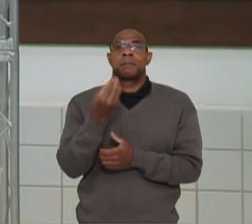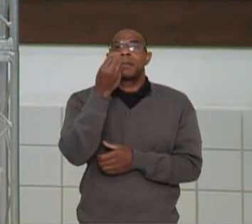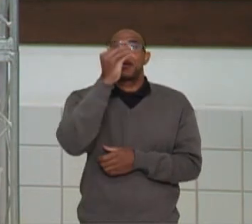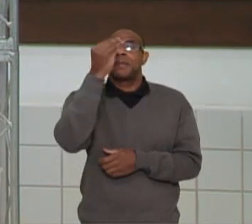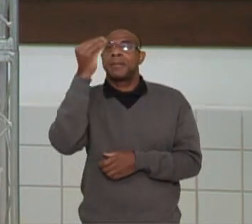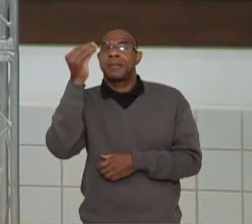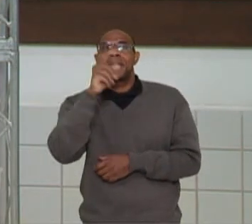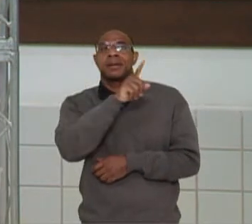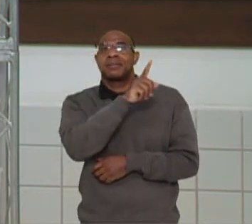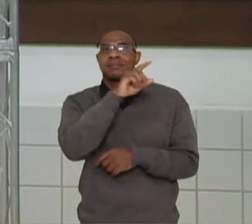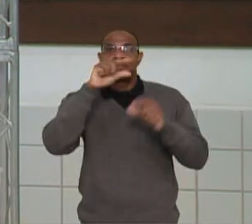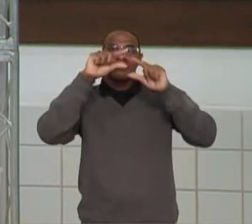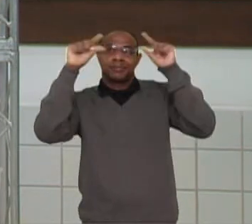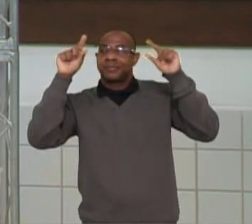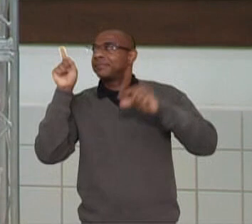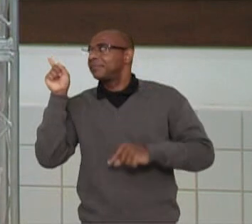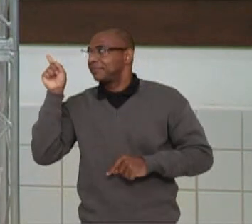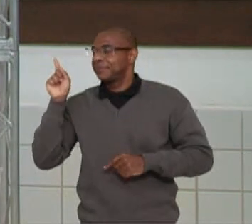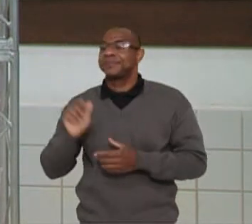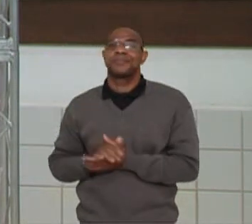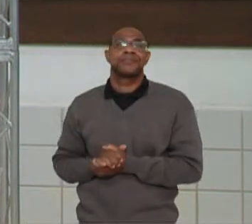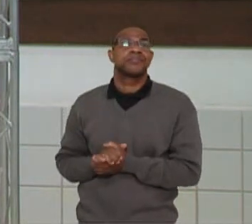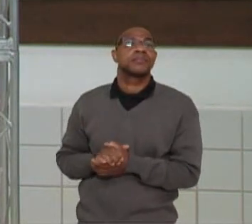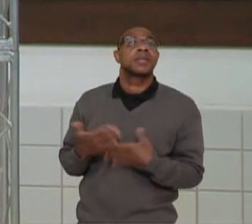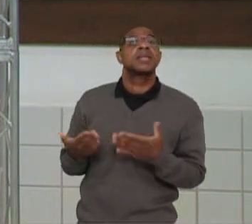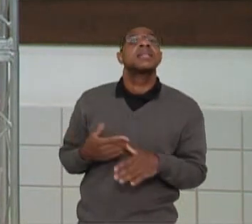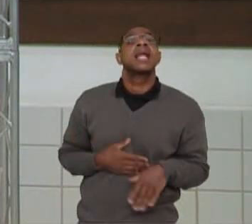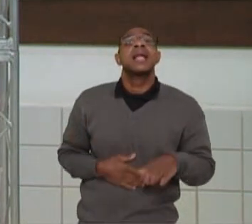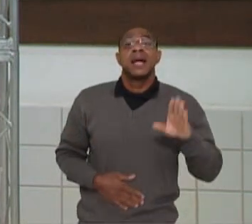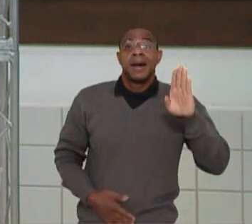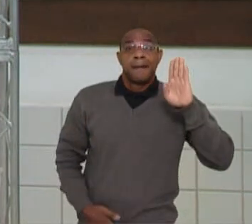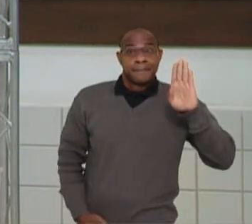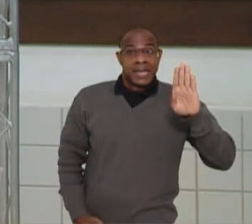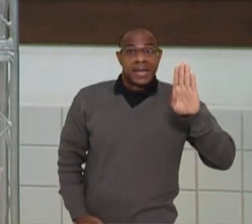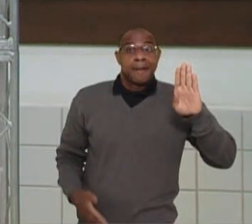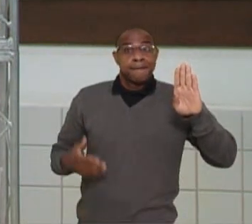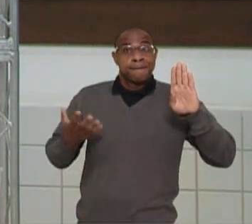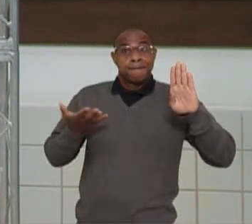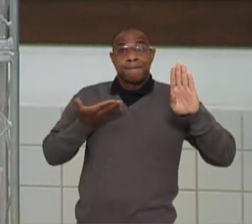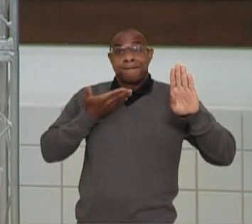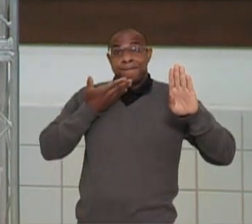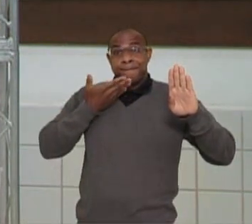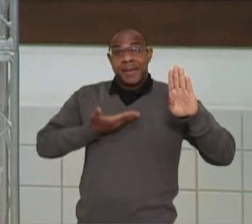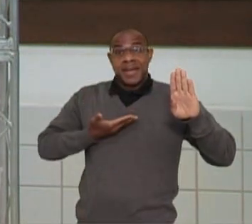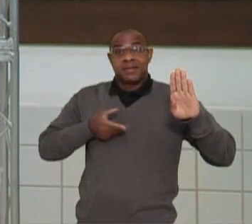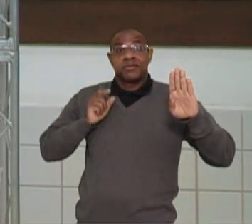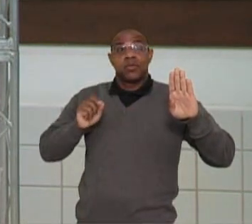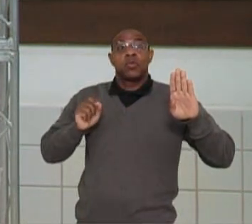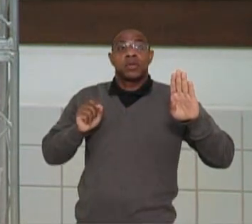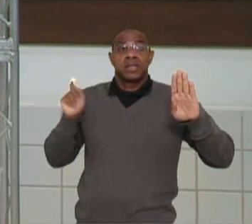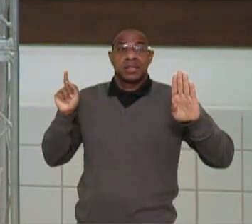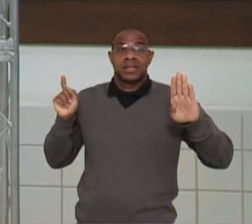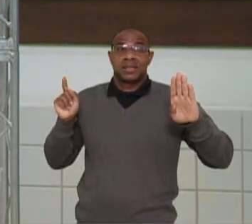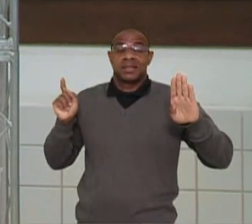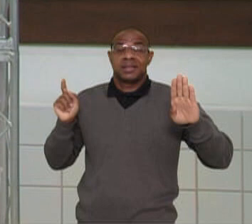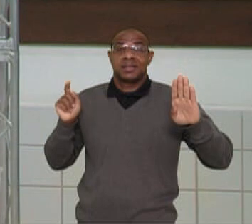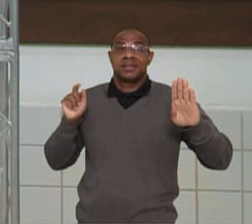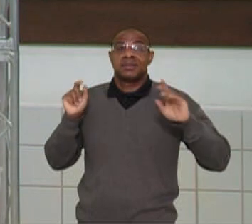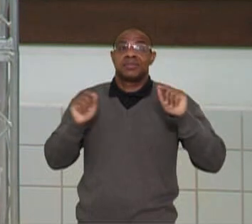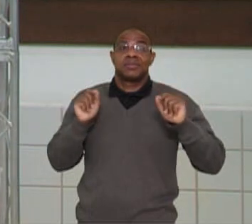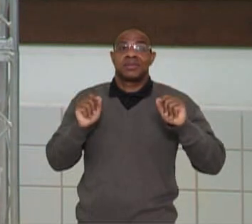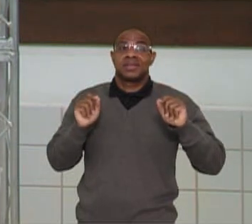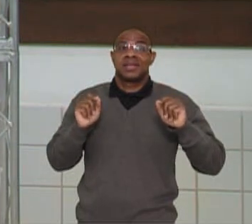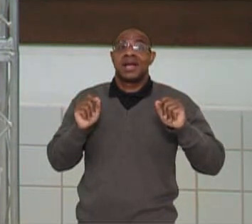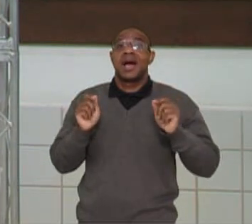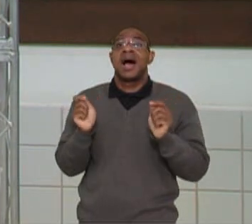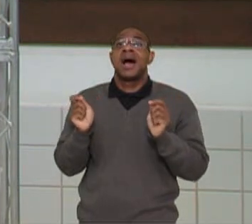funciona. Na letra B, ele pede para calcular a probabilidade de sortear um número divisível